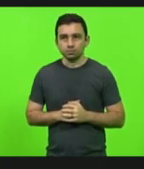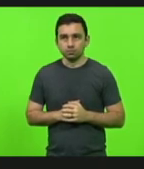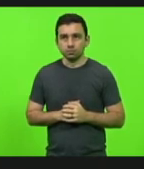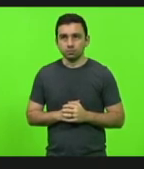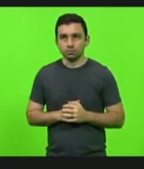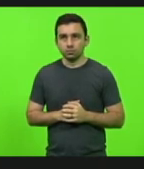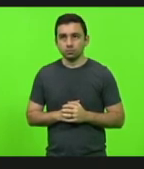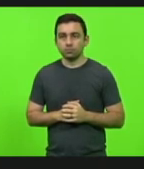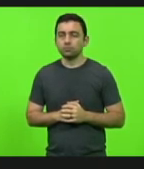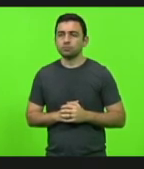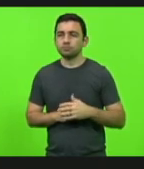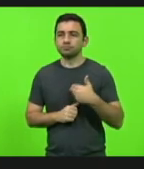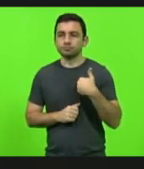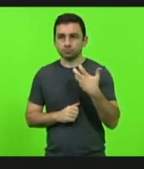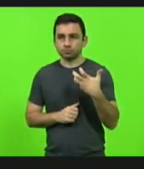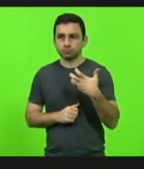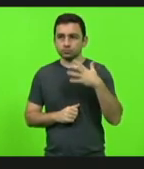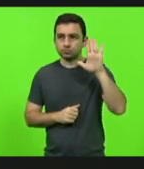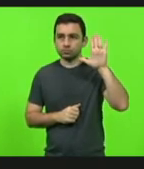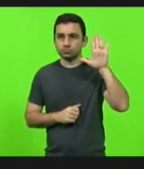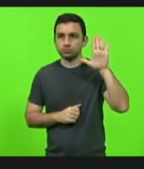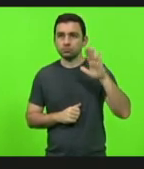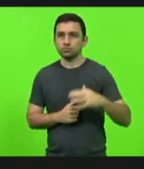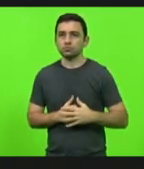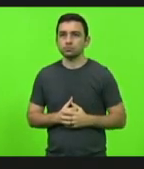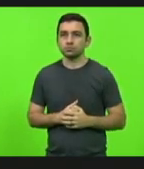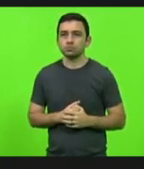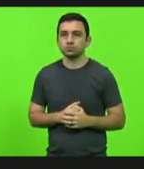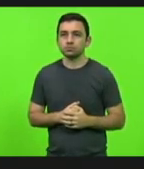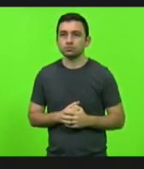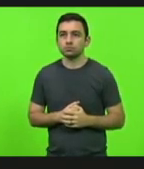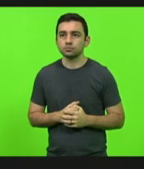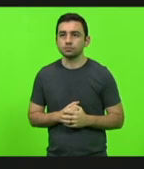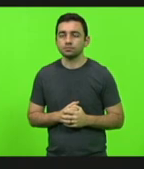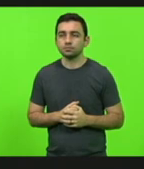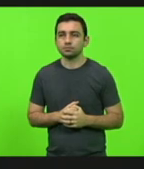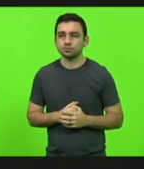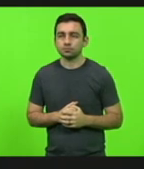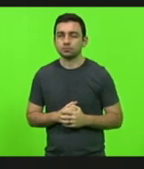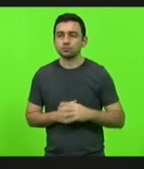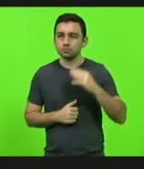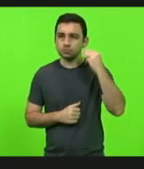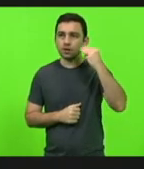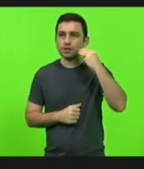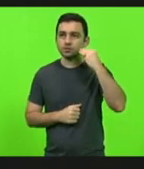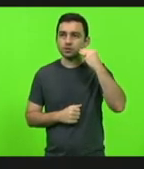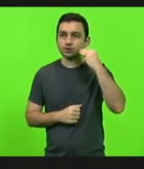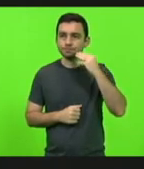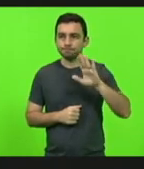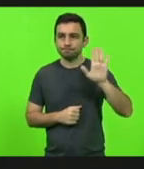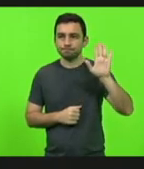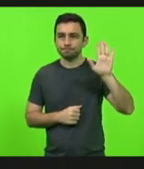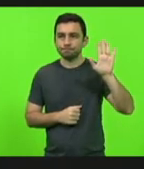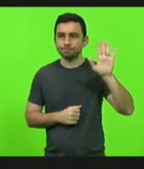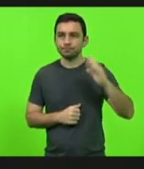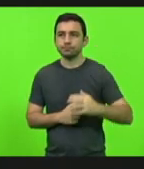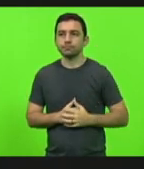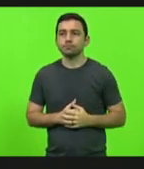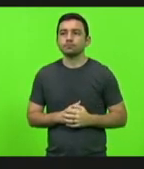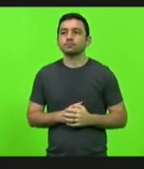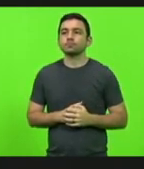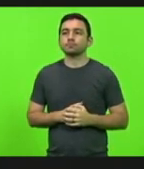o deputado quer utilizar da palavra por gentileza pois não Deputado Marcius Machado com a palavra